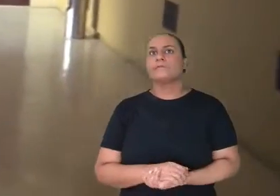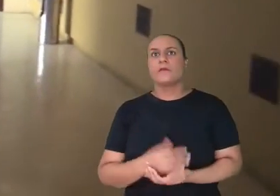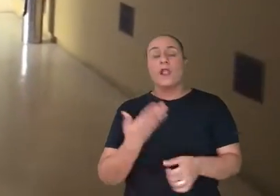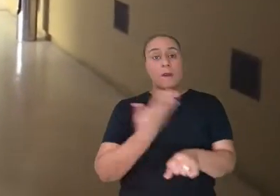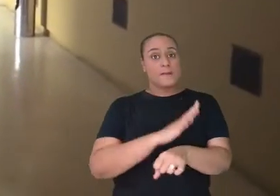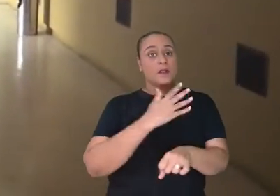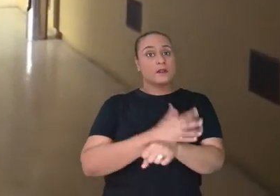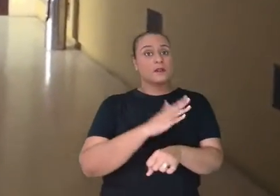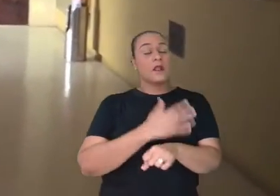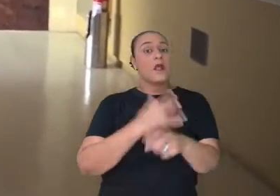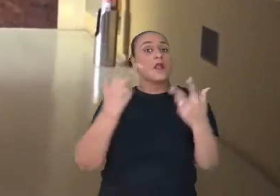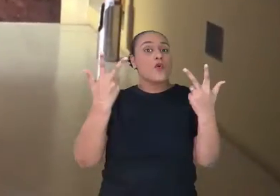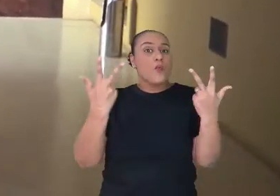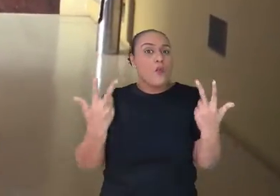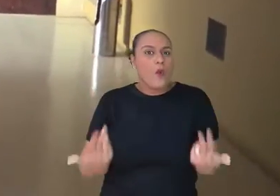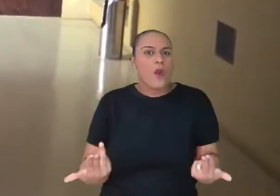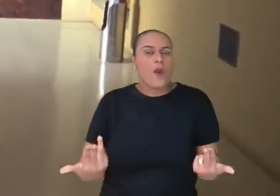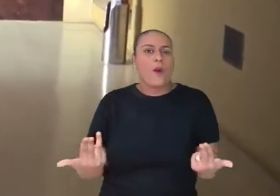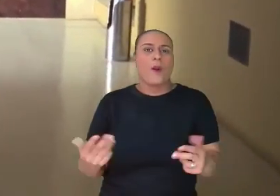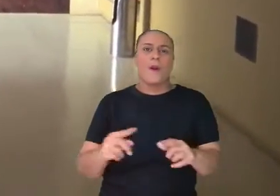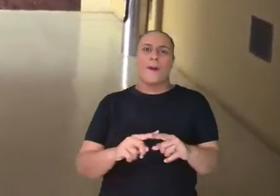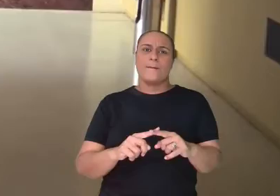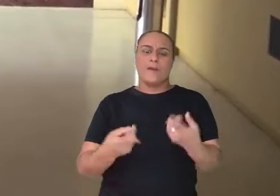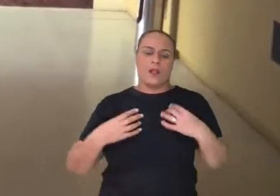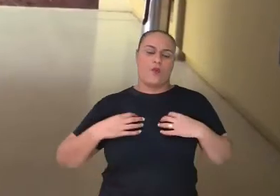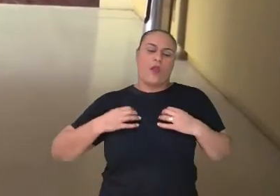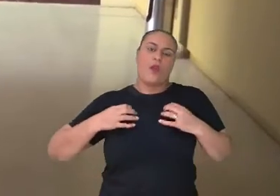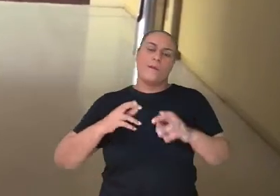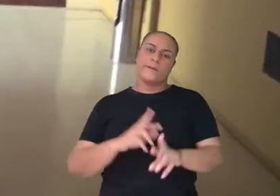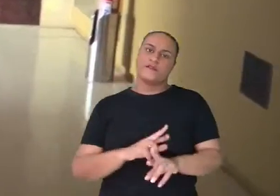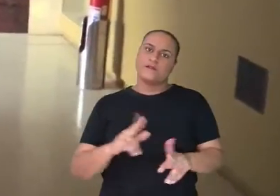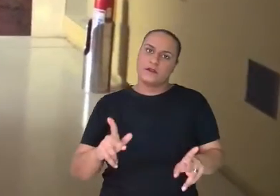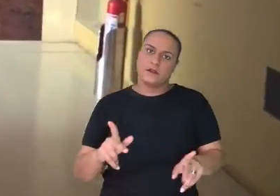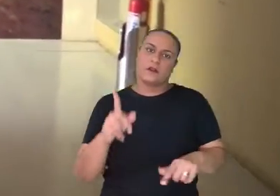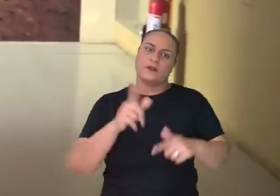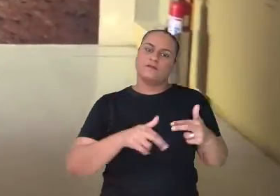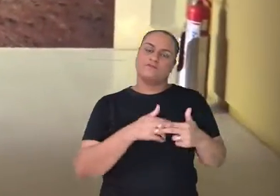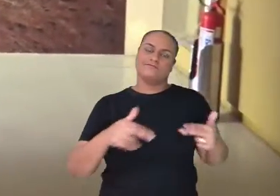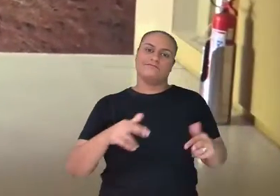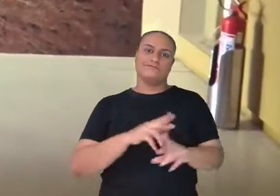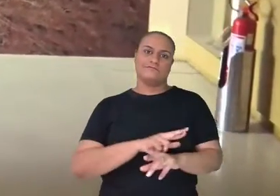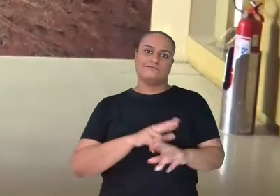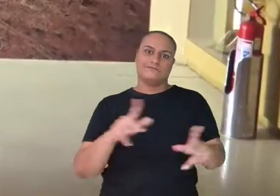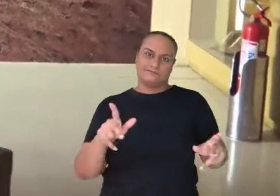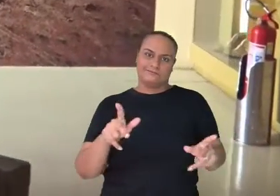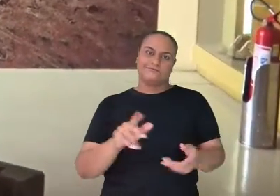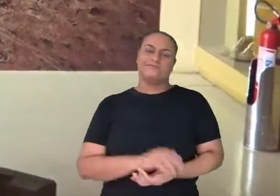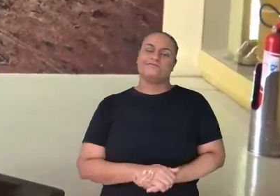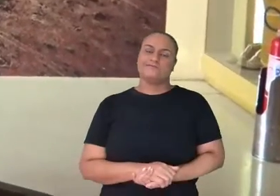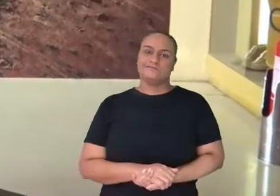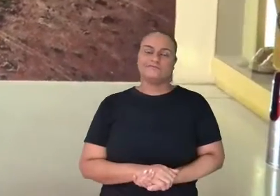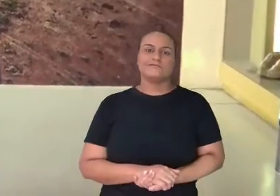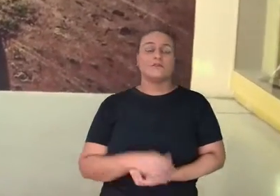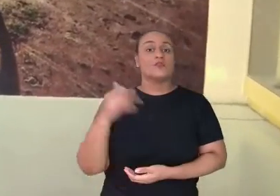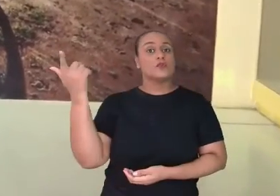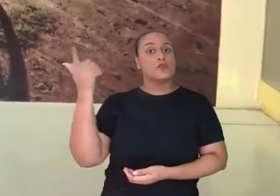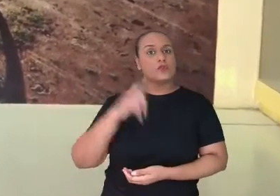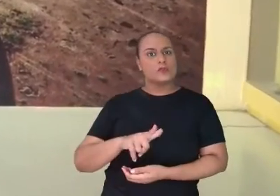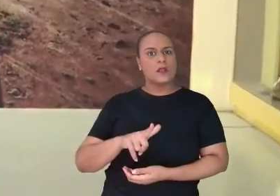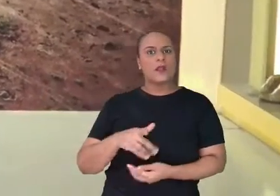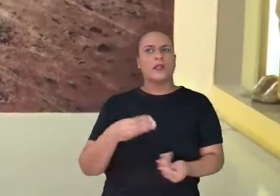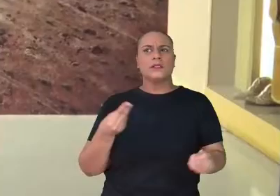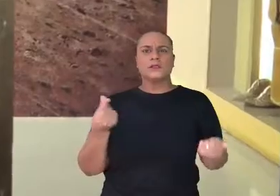exercendo a mesma atividade, mas com uma vestimenta diferente, com um instrumento diferente que é a moto. Então a gente consegue